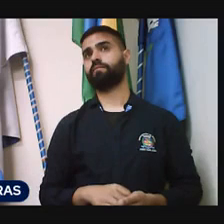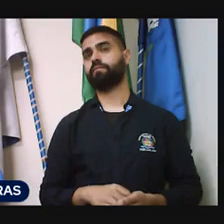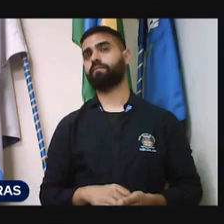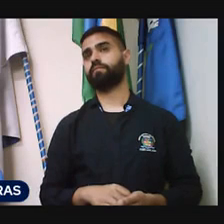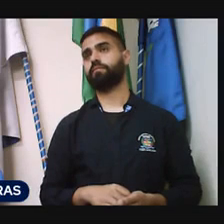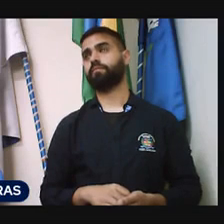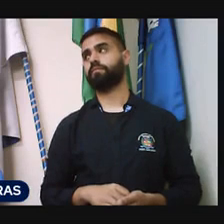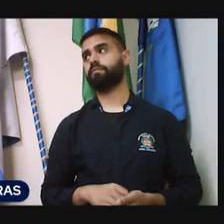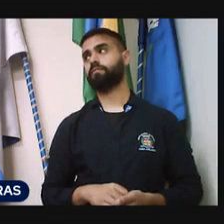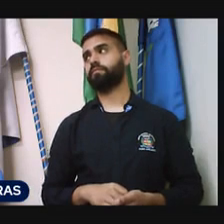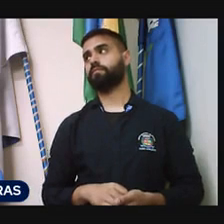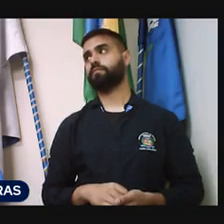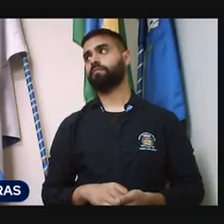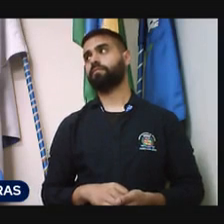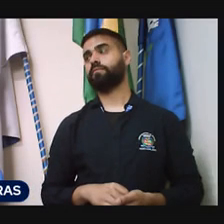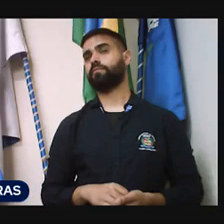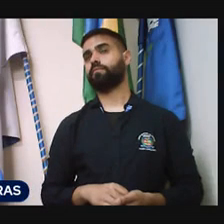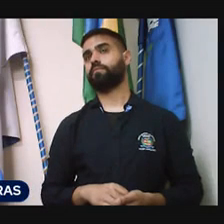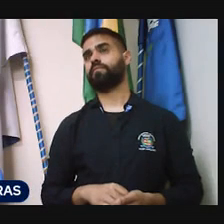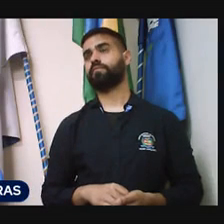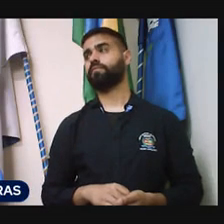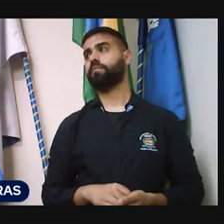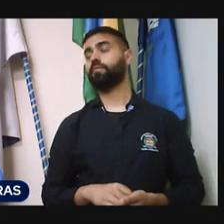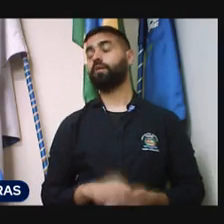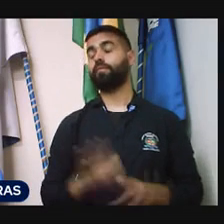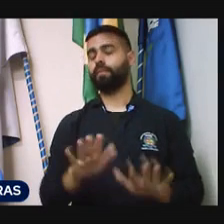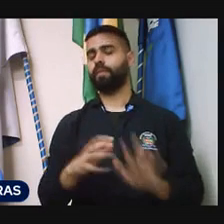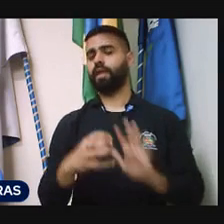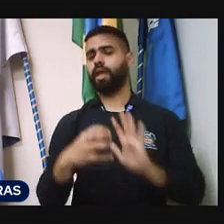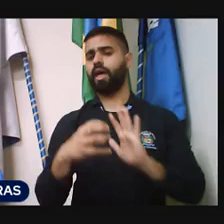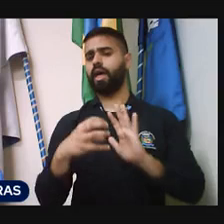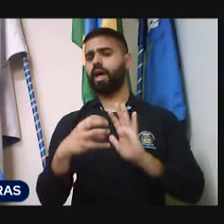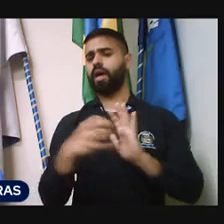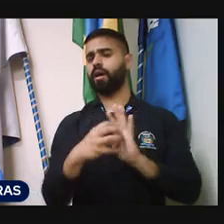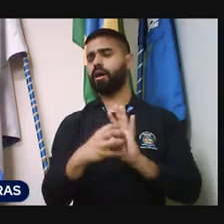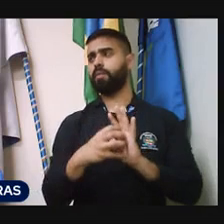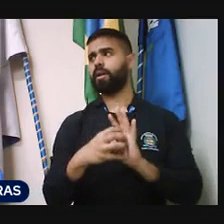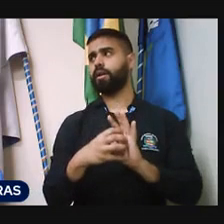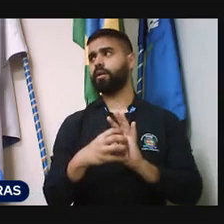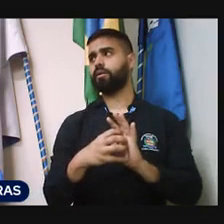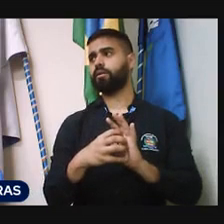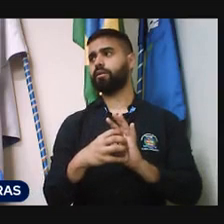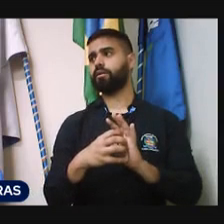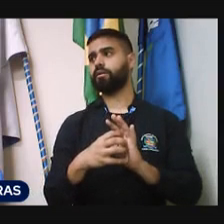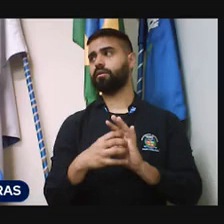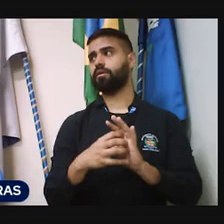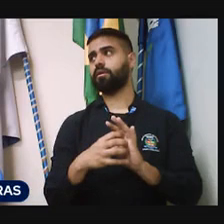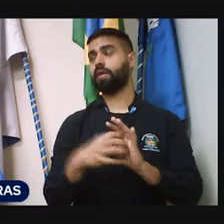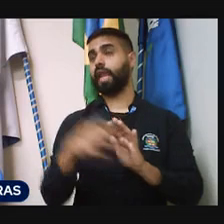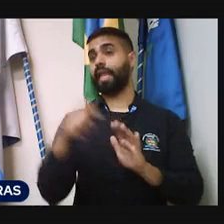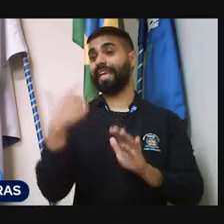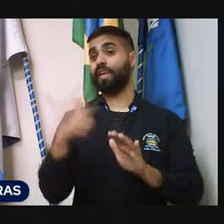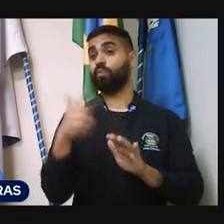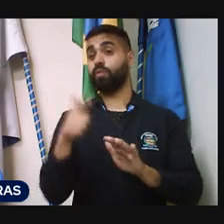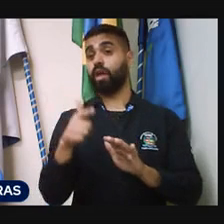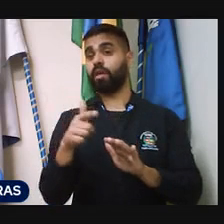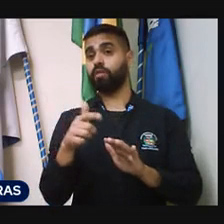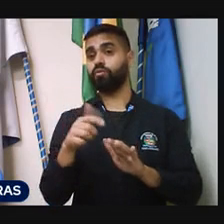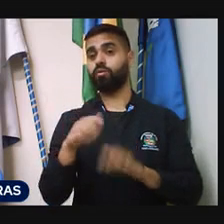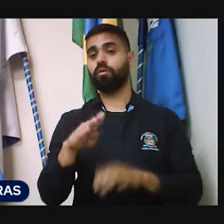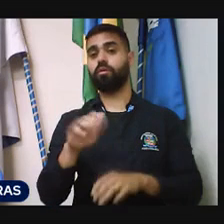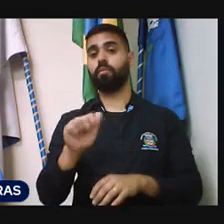a câmera a gente não tem a câmera não consta no balancete